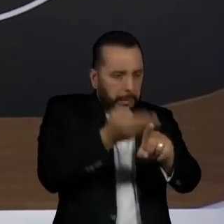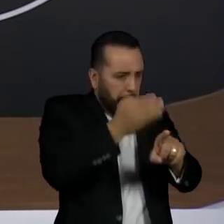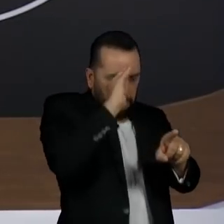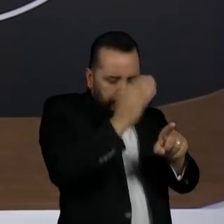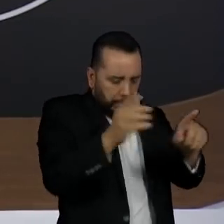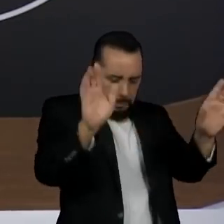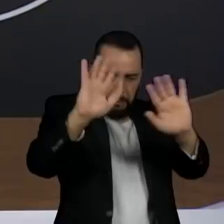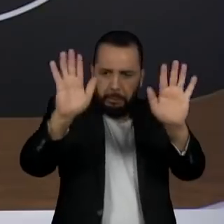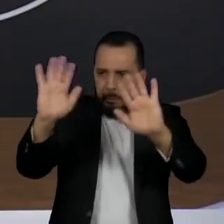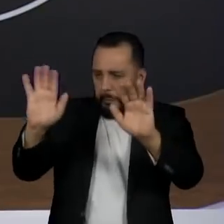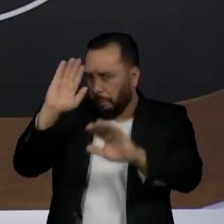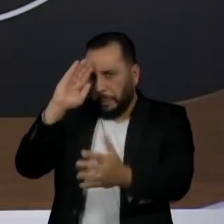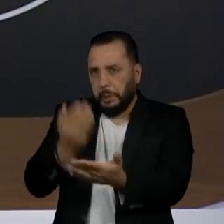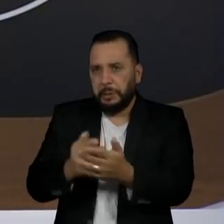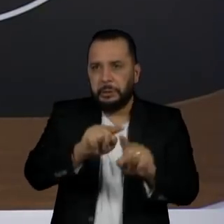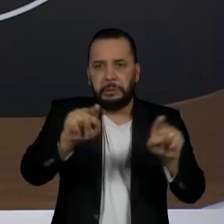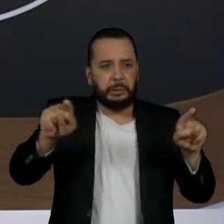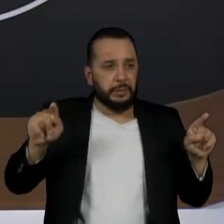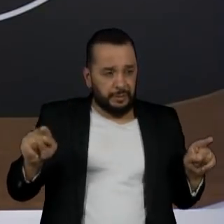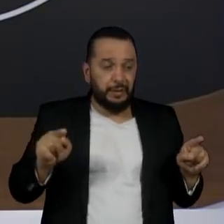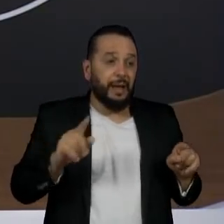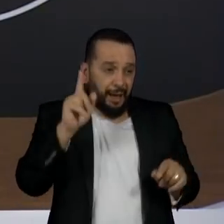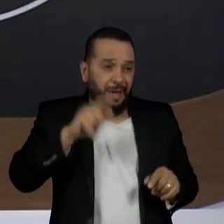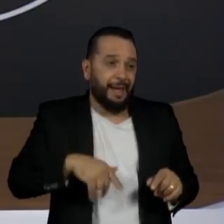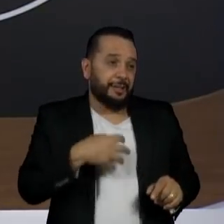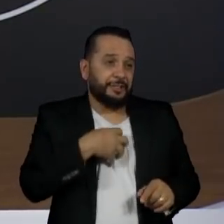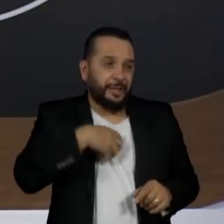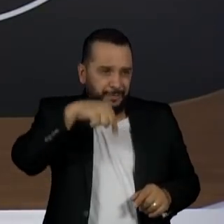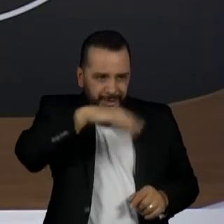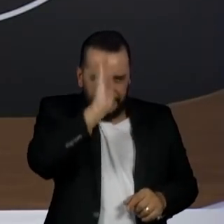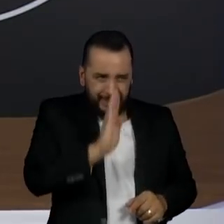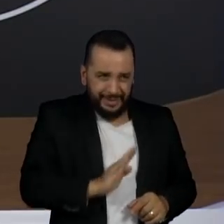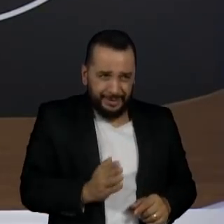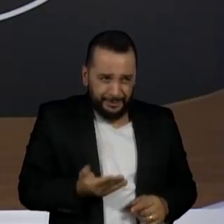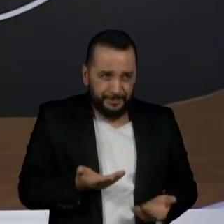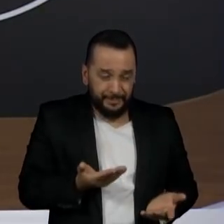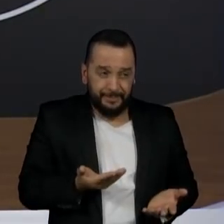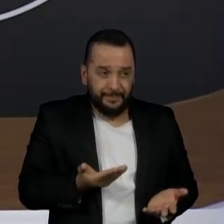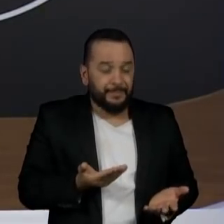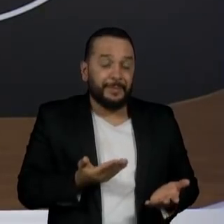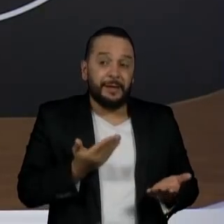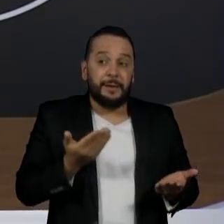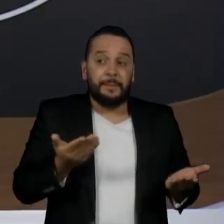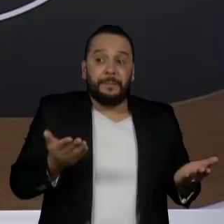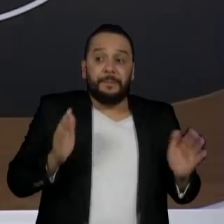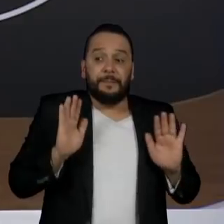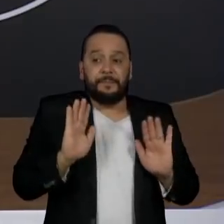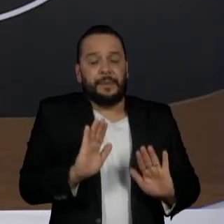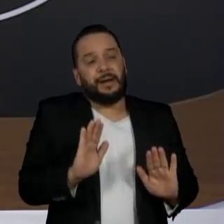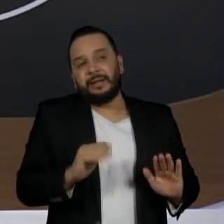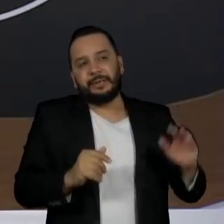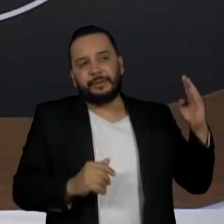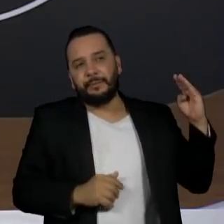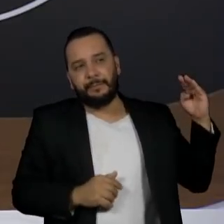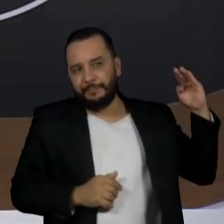do espírito brasileiro. Como que isso encontrou no bolsonarismo